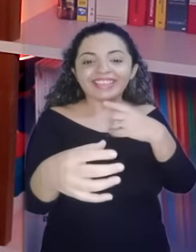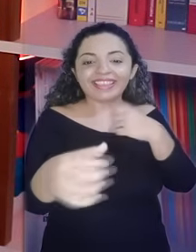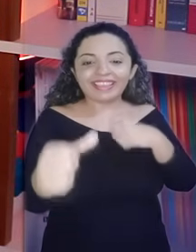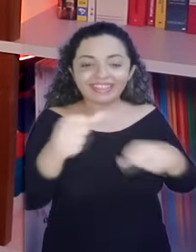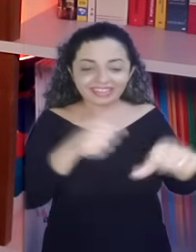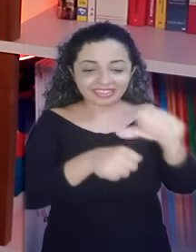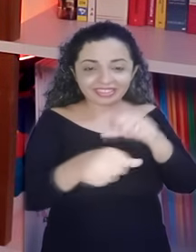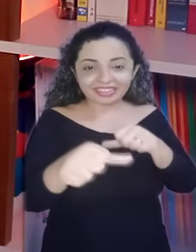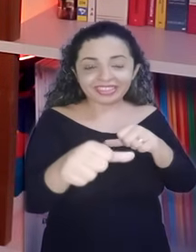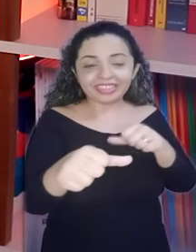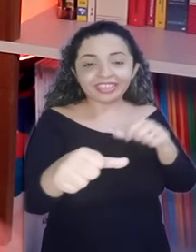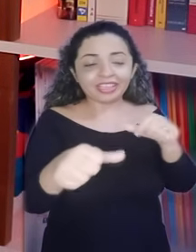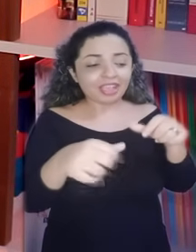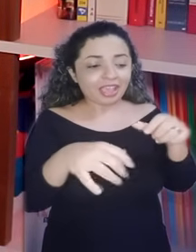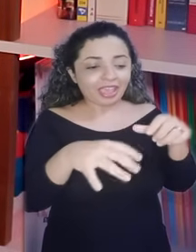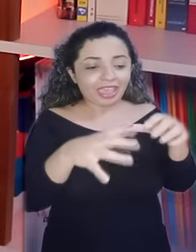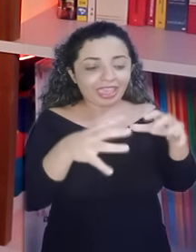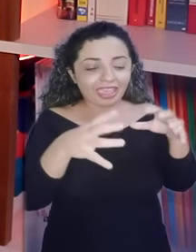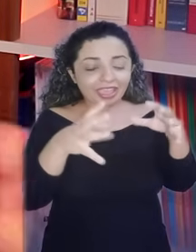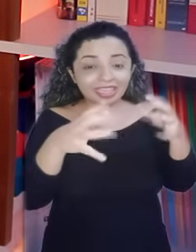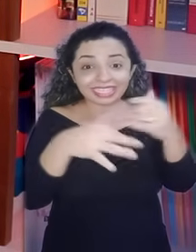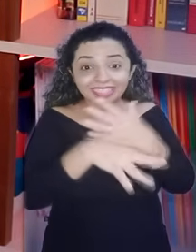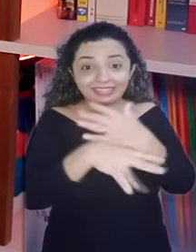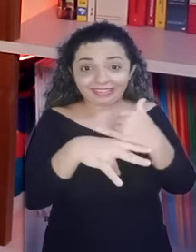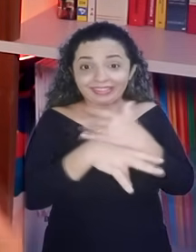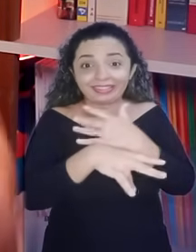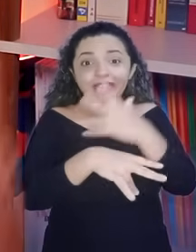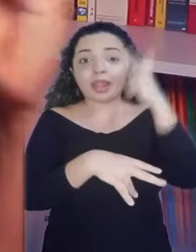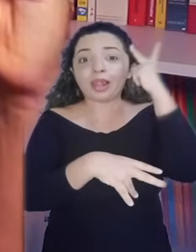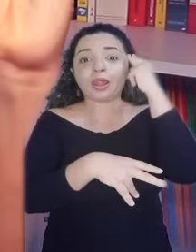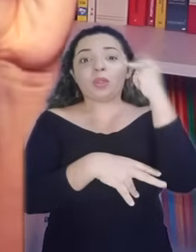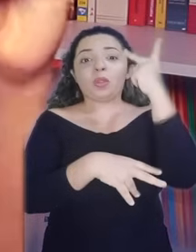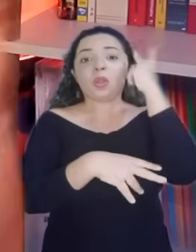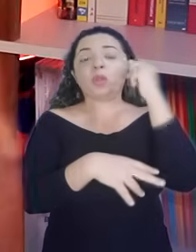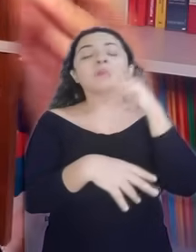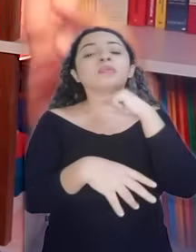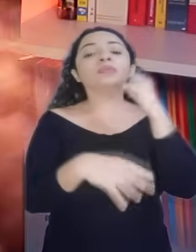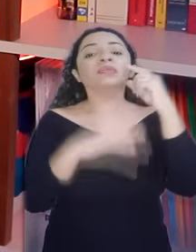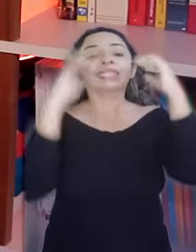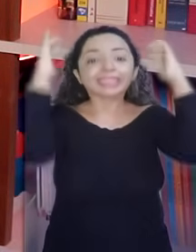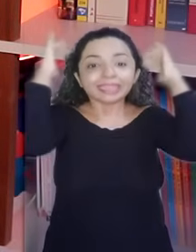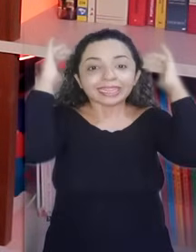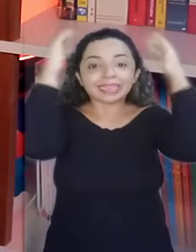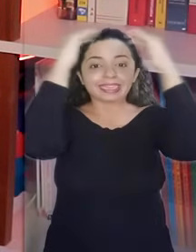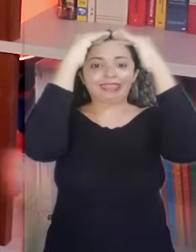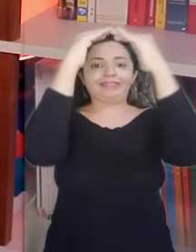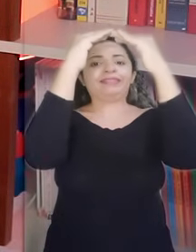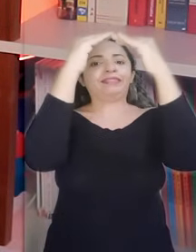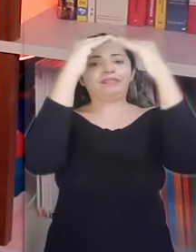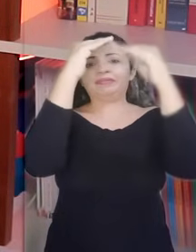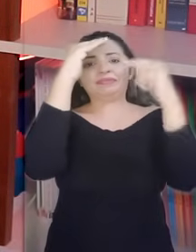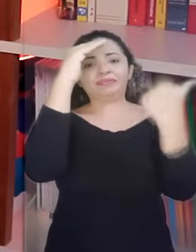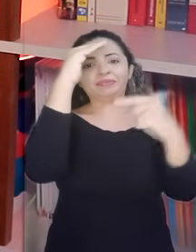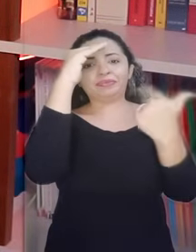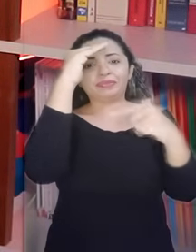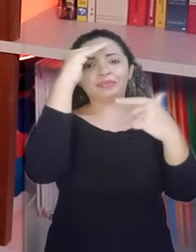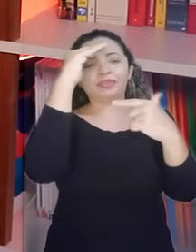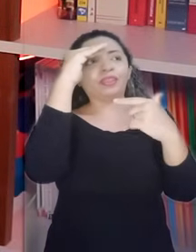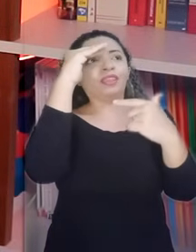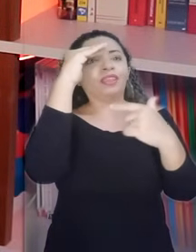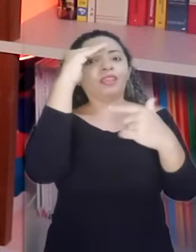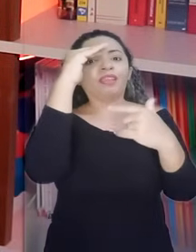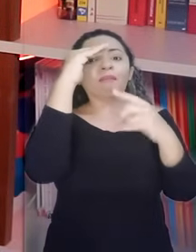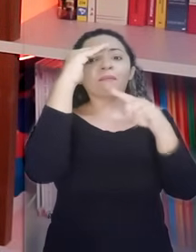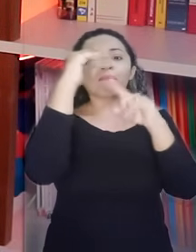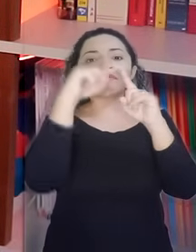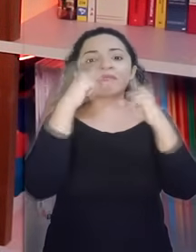condições de viver ali dentro de um ambiente urbano convencional, de um teto para morar, né? Um espaço físico para morar, mas